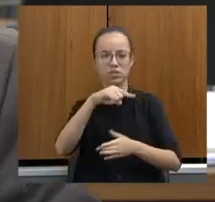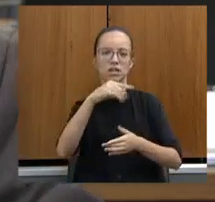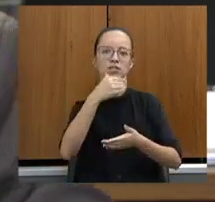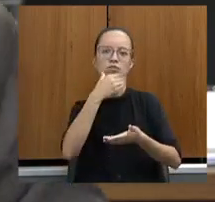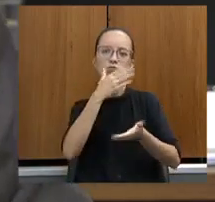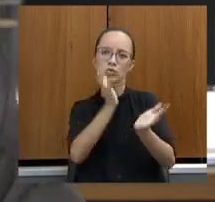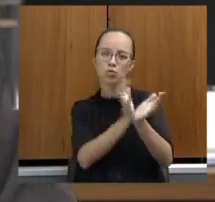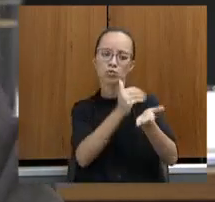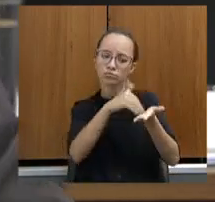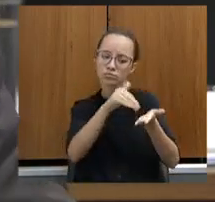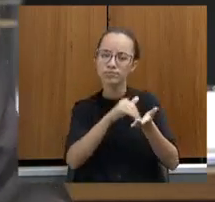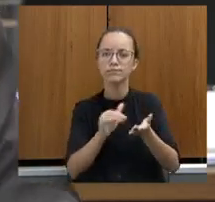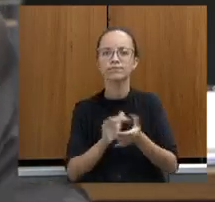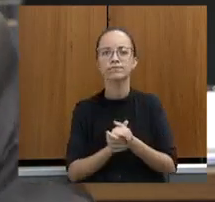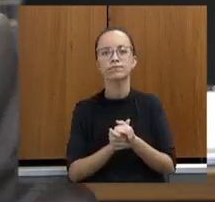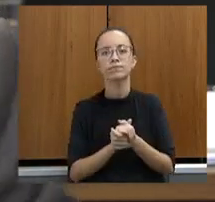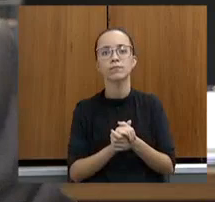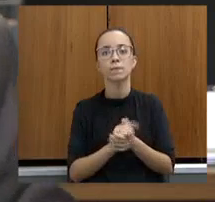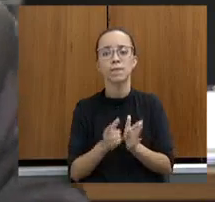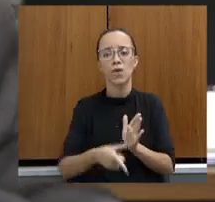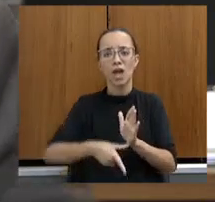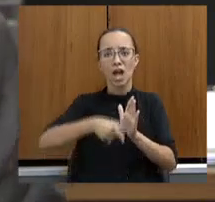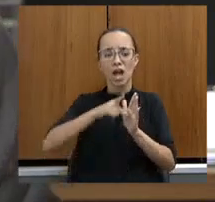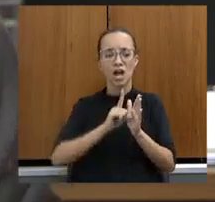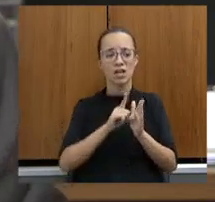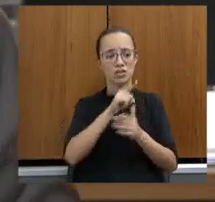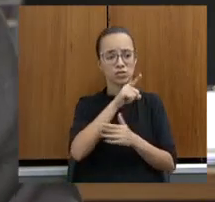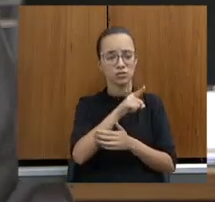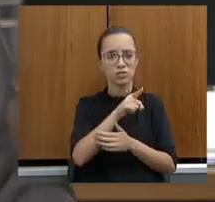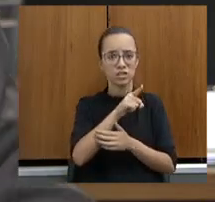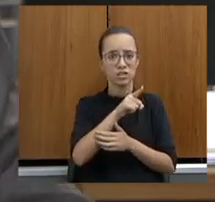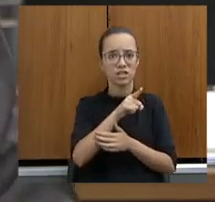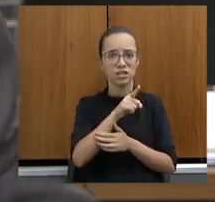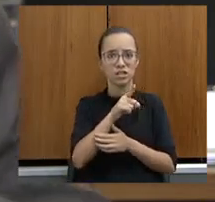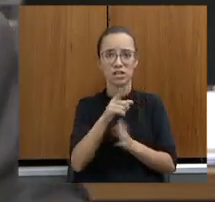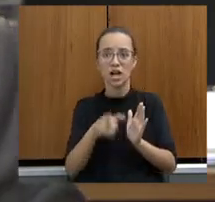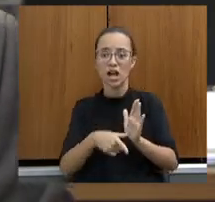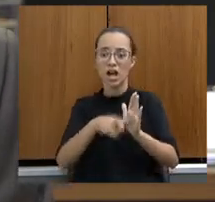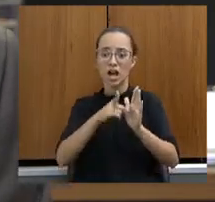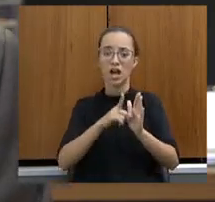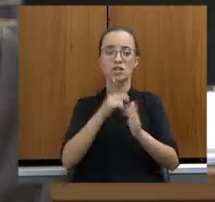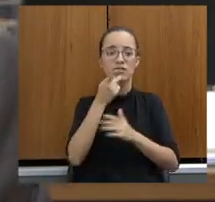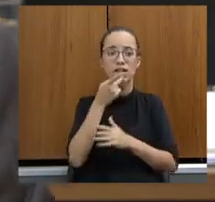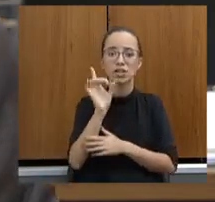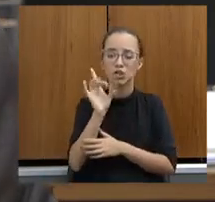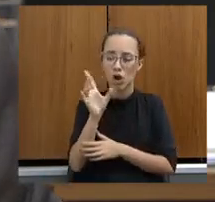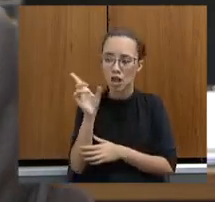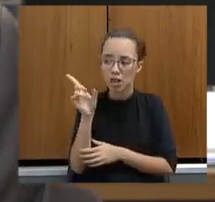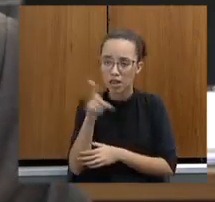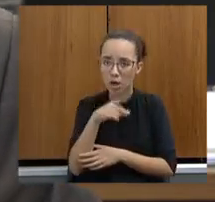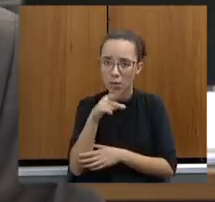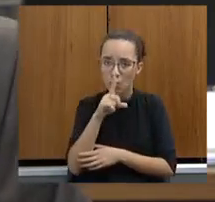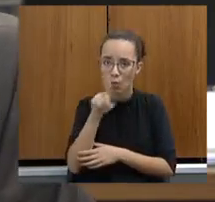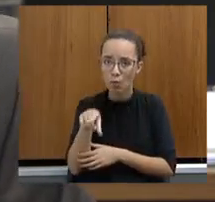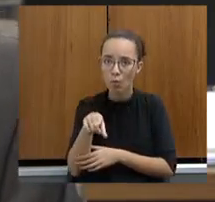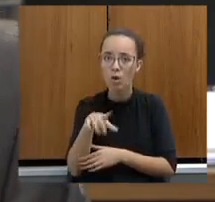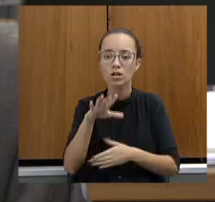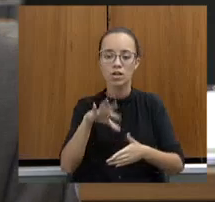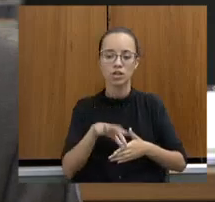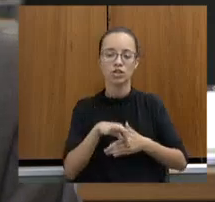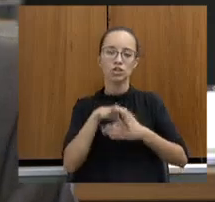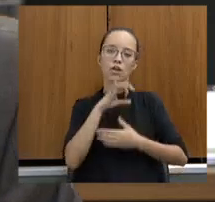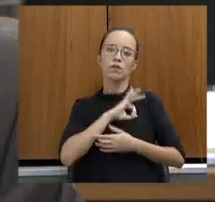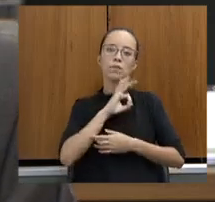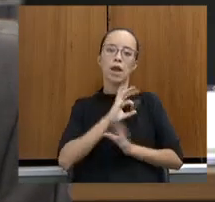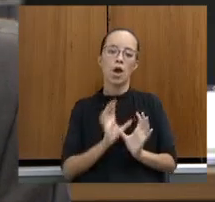Então antes de bater o carimbo antes da cofim porque o carimbo não veio da Confins chefe de polícia